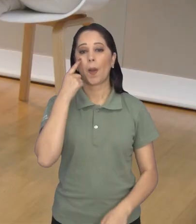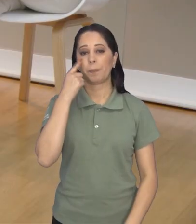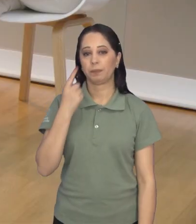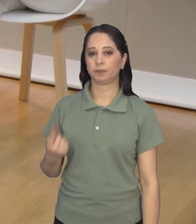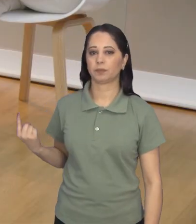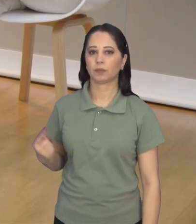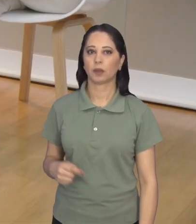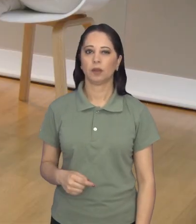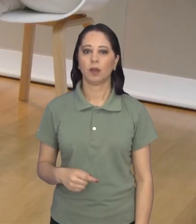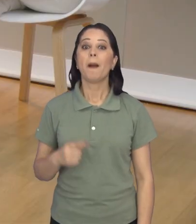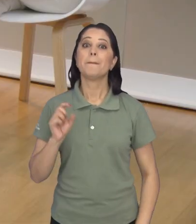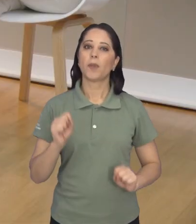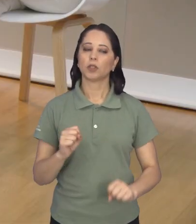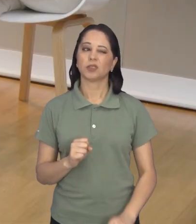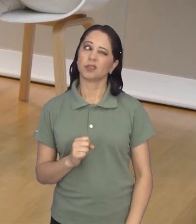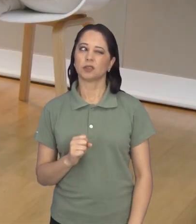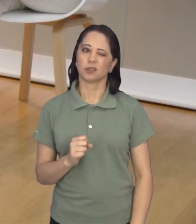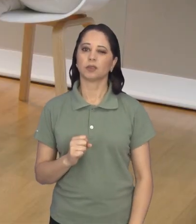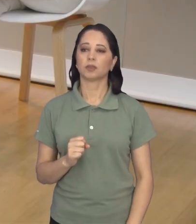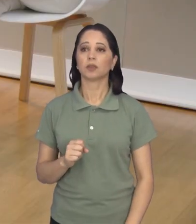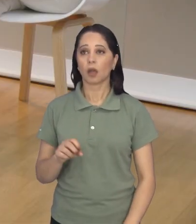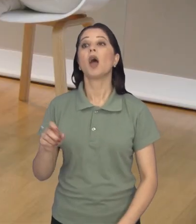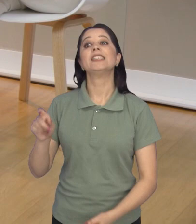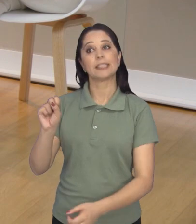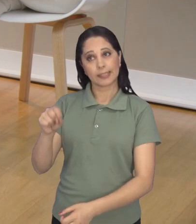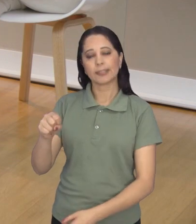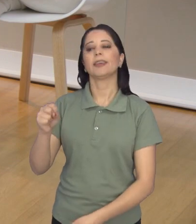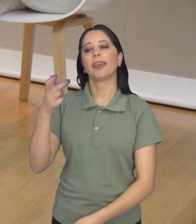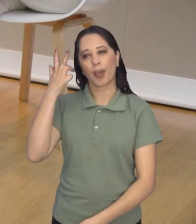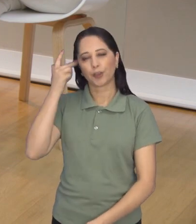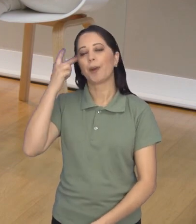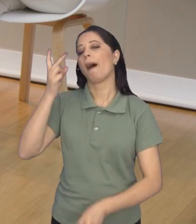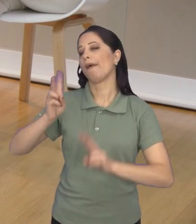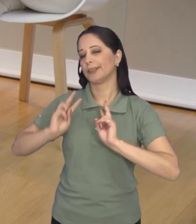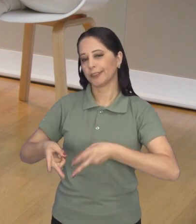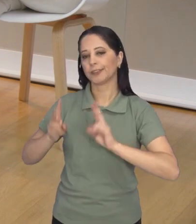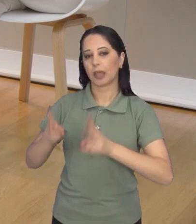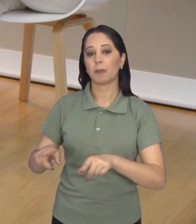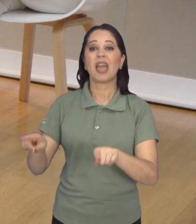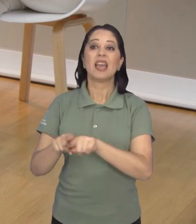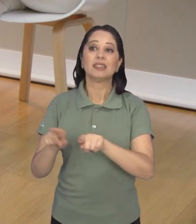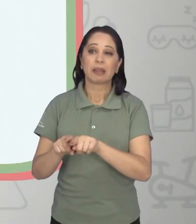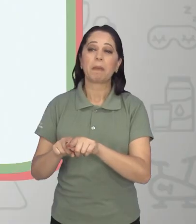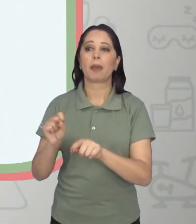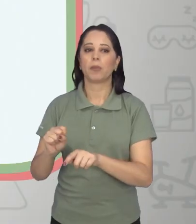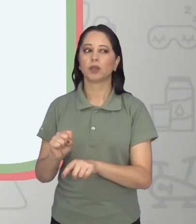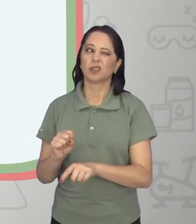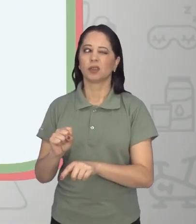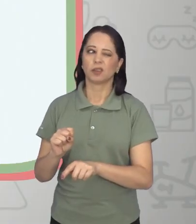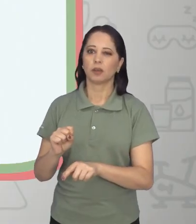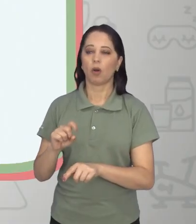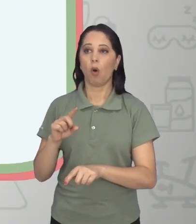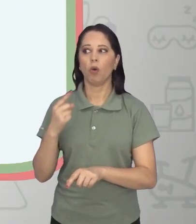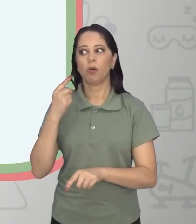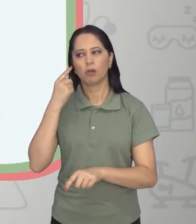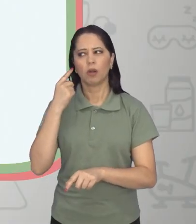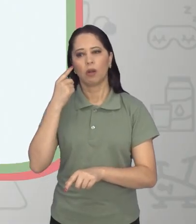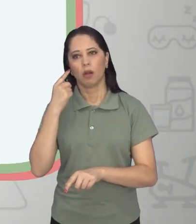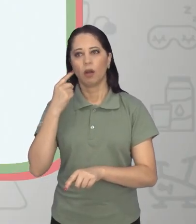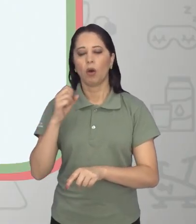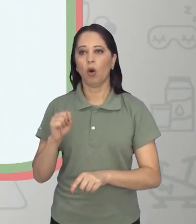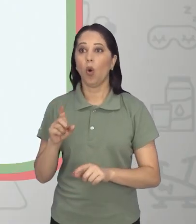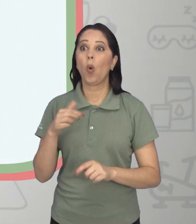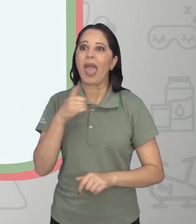comuns, coloca pra gente, olha lá. Piscada de olhos. Sim, é bastante comum. Não só a piscada de olhos, né? Pode ser unilateral ou